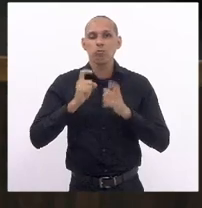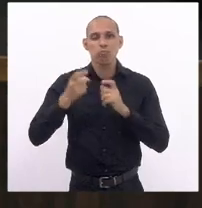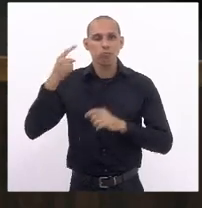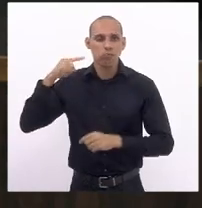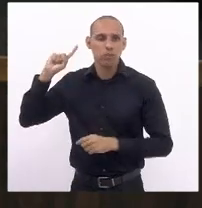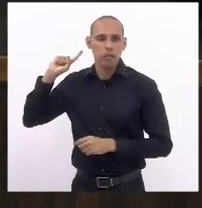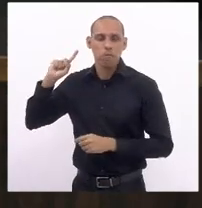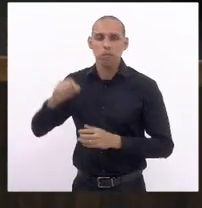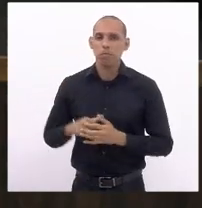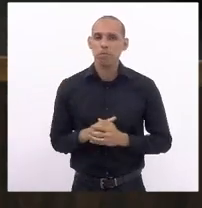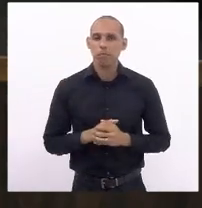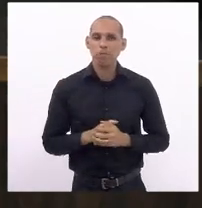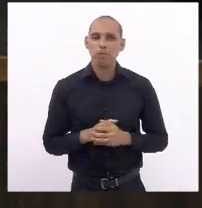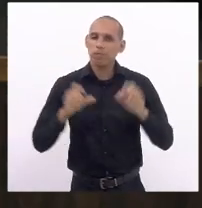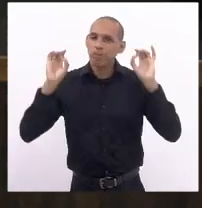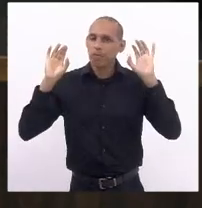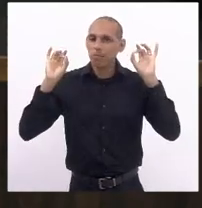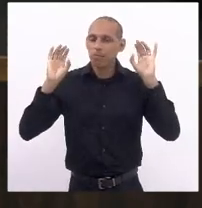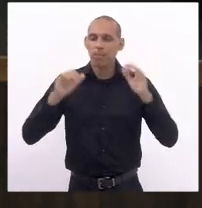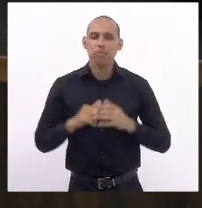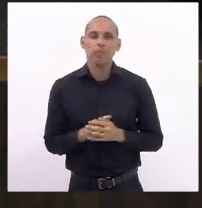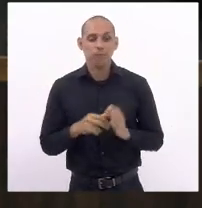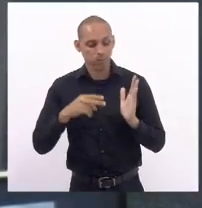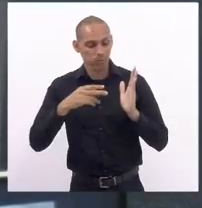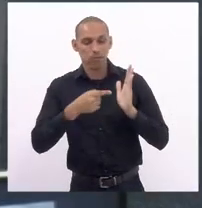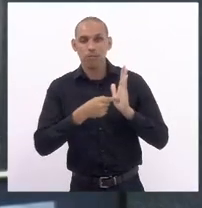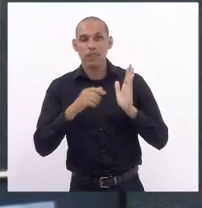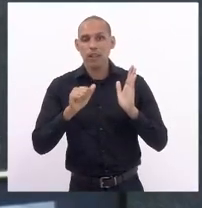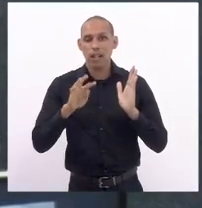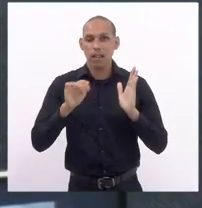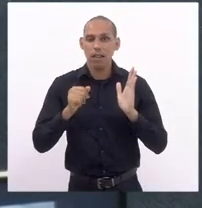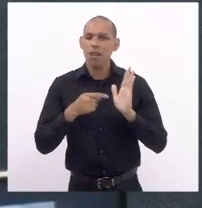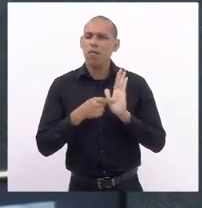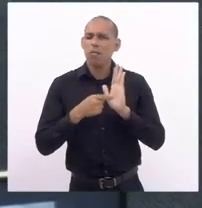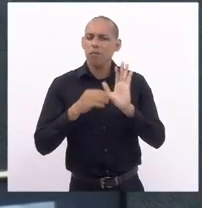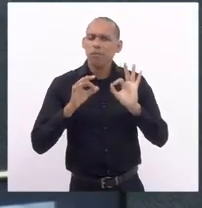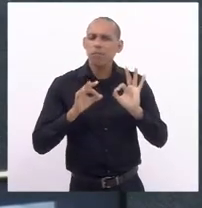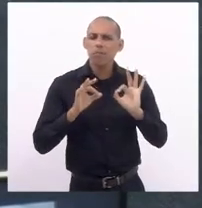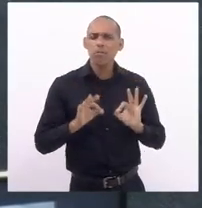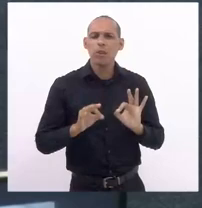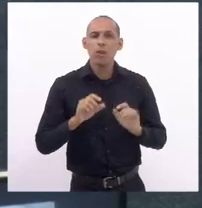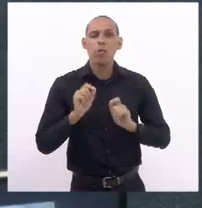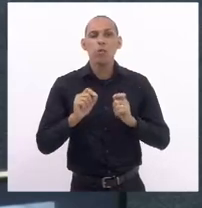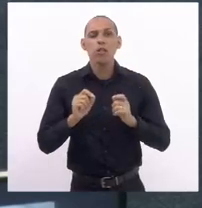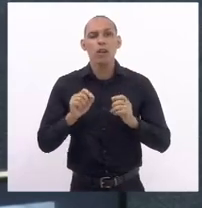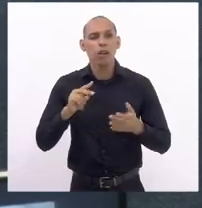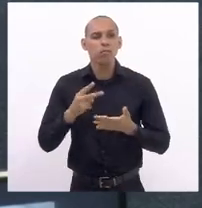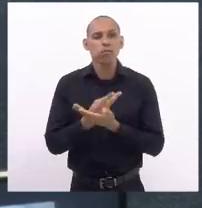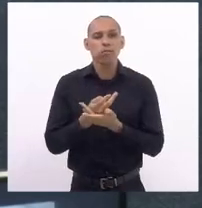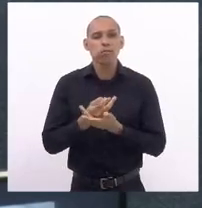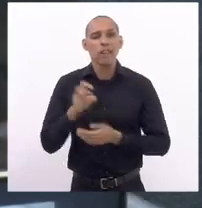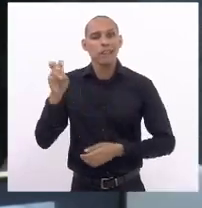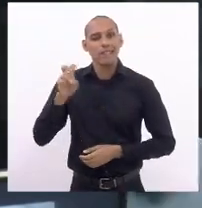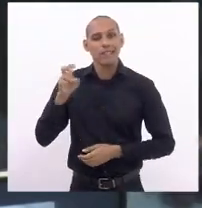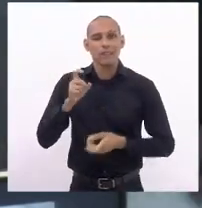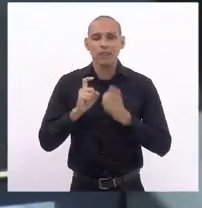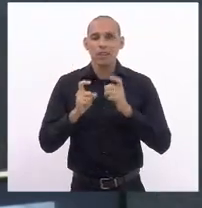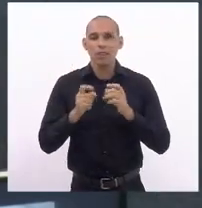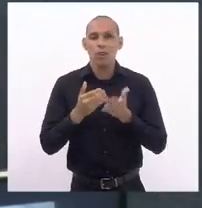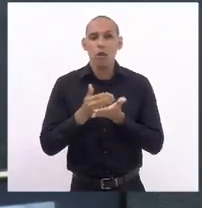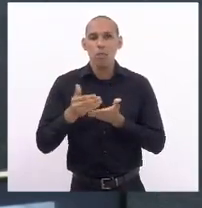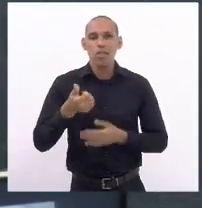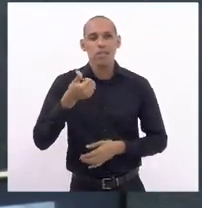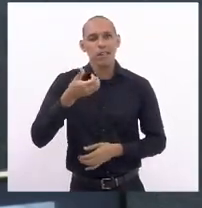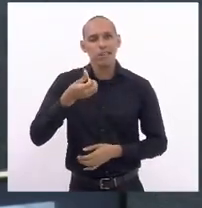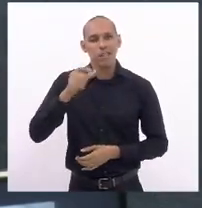anterior extraordinária. A ata reflete com exatidão o ocorrido na quinta sessão extraordinária, que, iniciada às